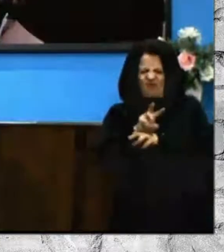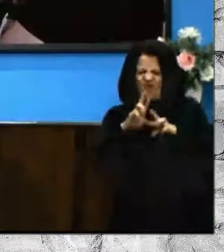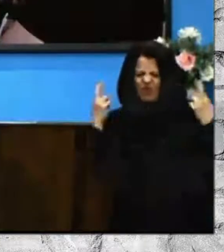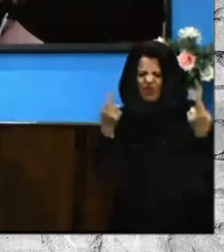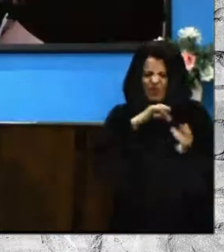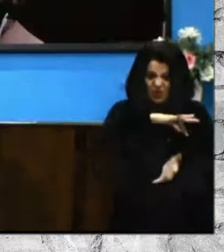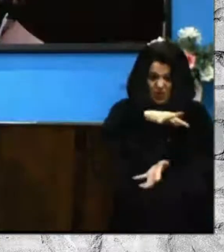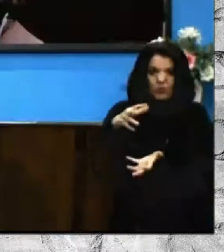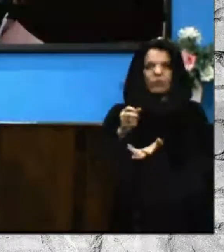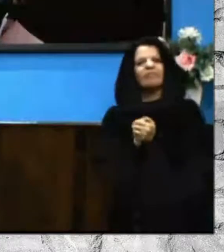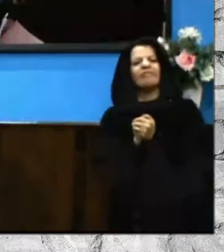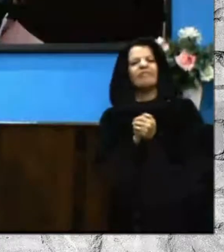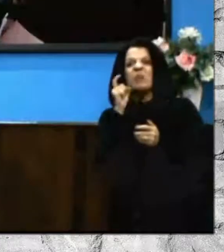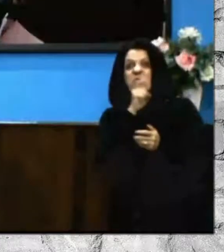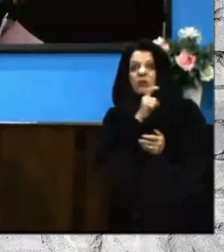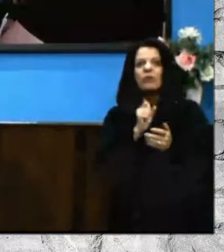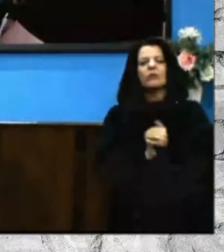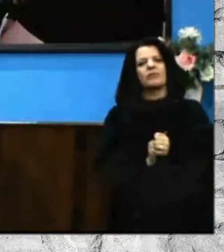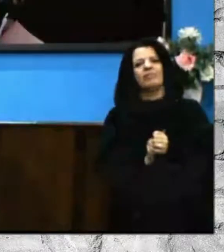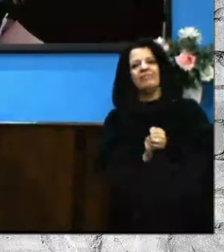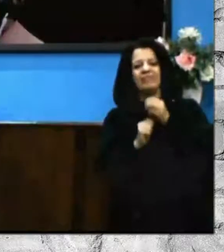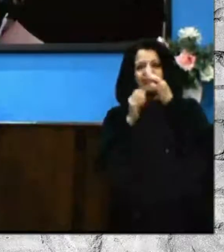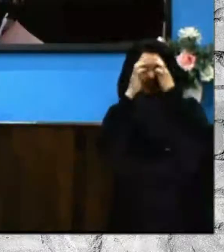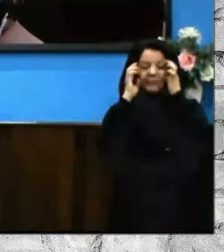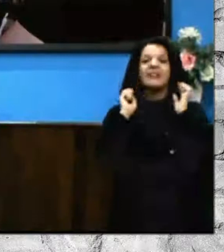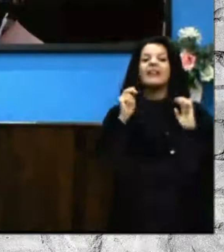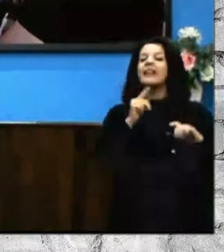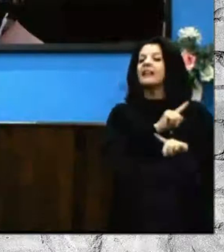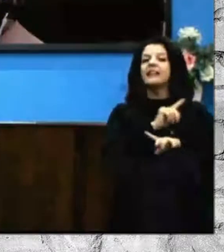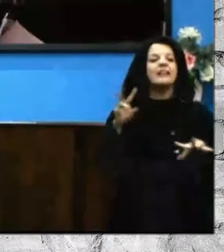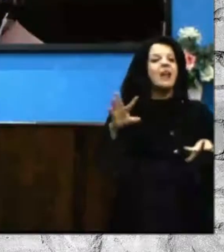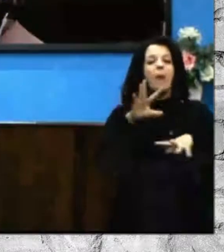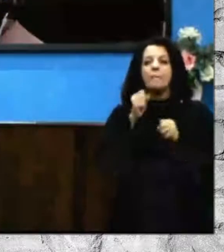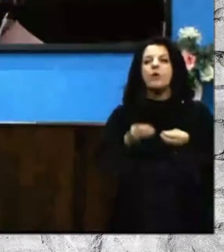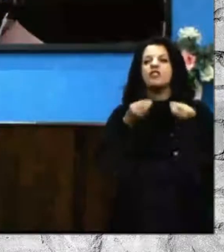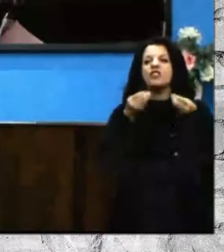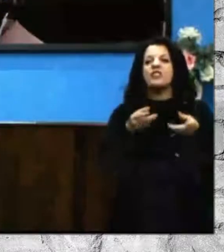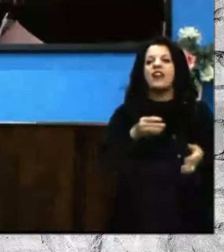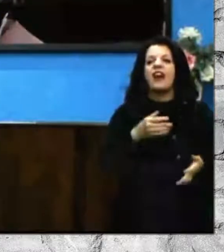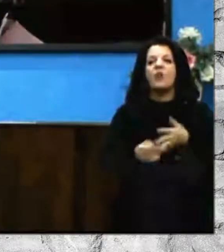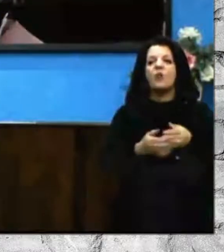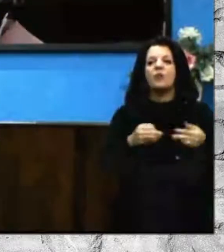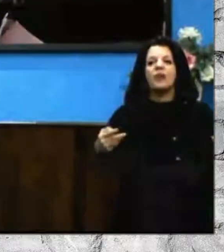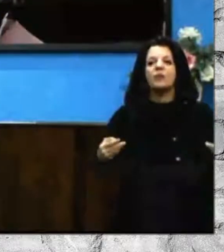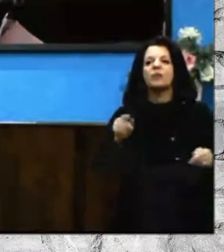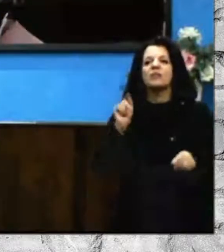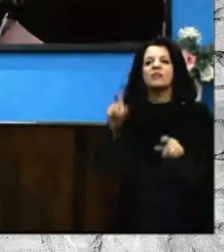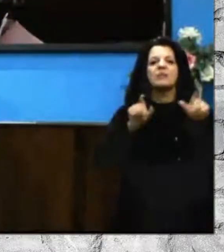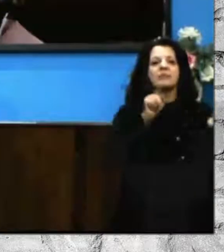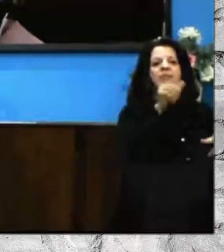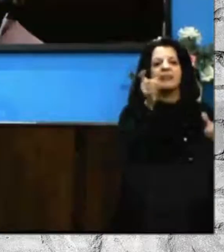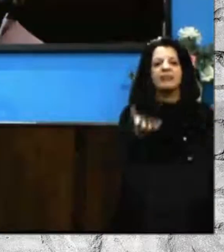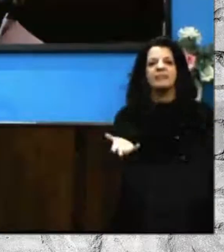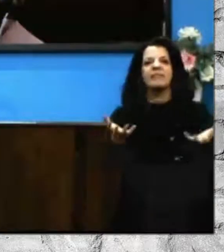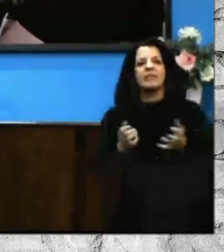Mas isso não o faz menos mentiroso. Ele não pode dar a quem quiser. Ele não pode fazer nada sem a permissão de Deus. O que ele